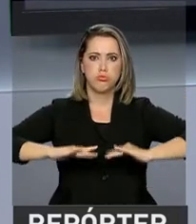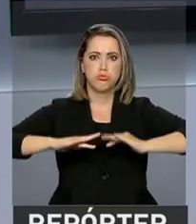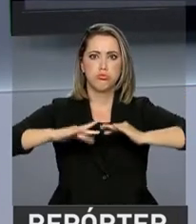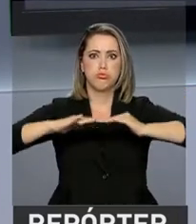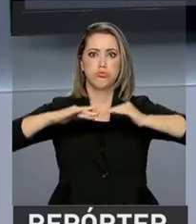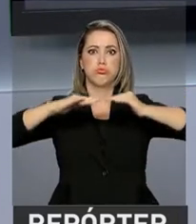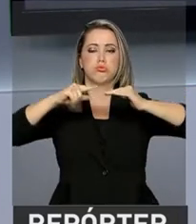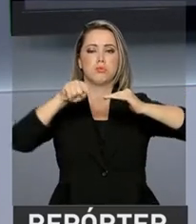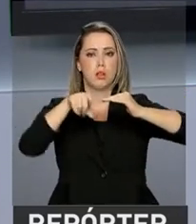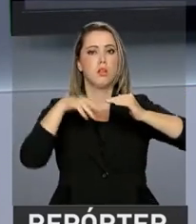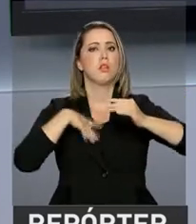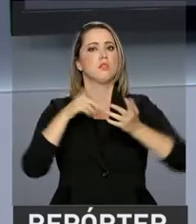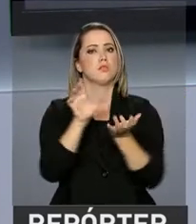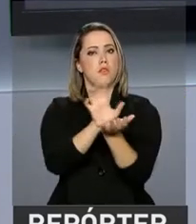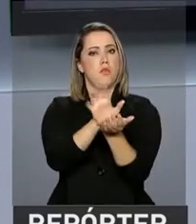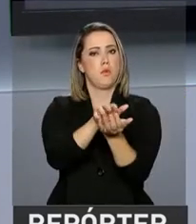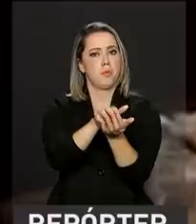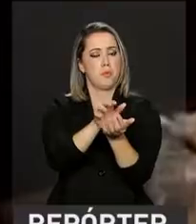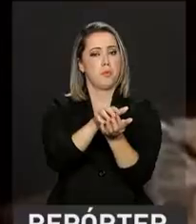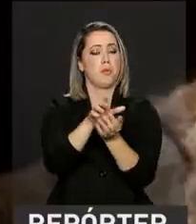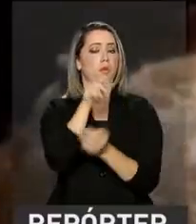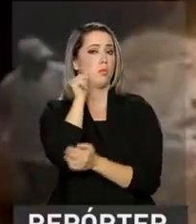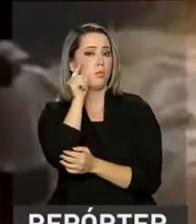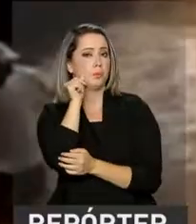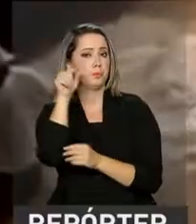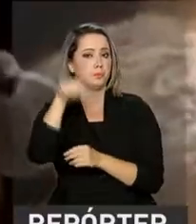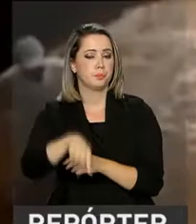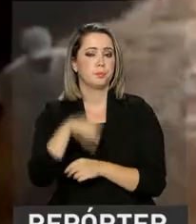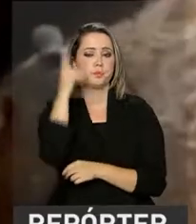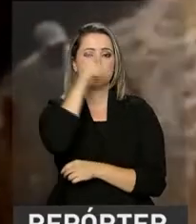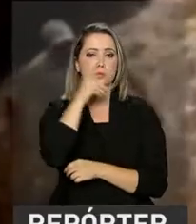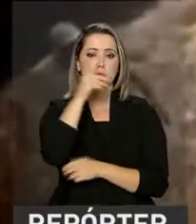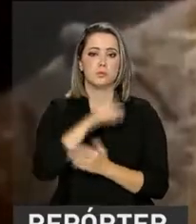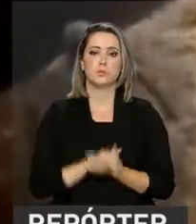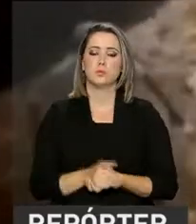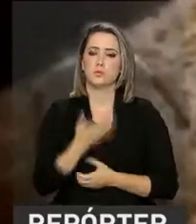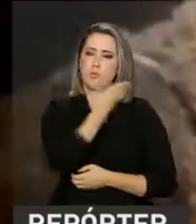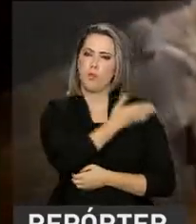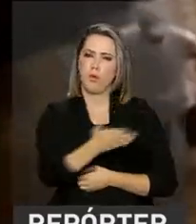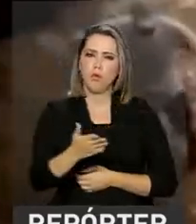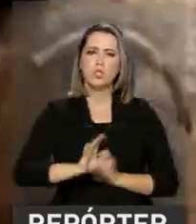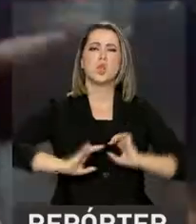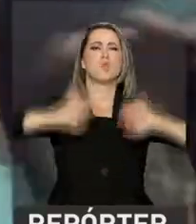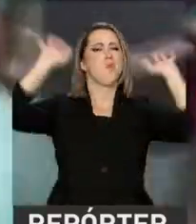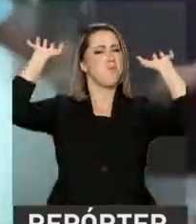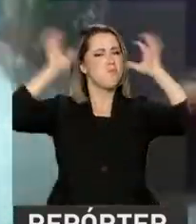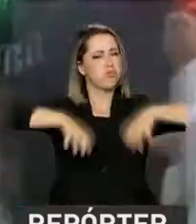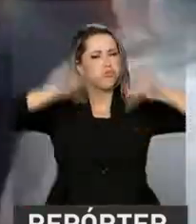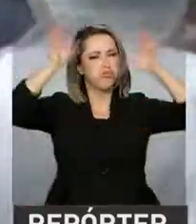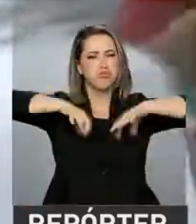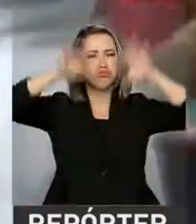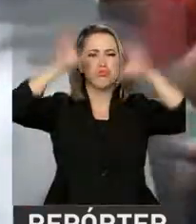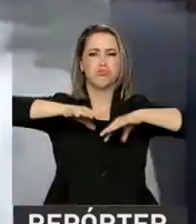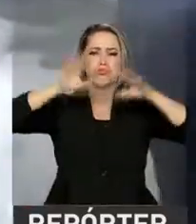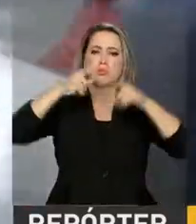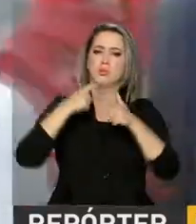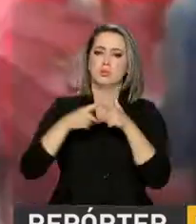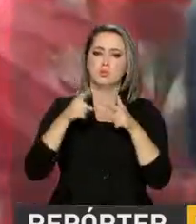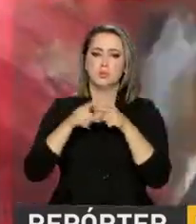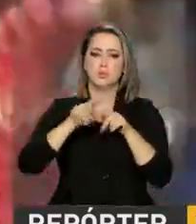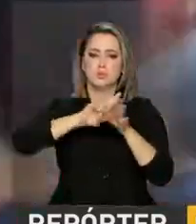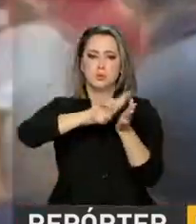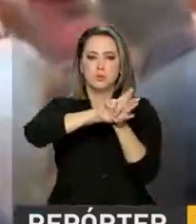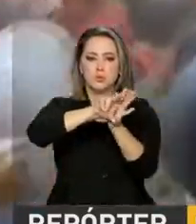neste domingo as fortes chuvas causaram danos e deixaram milhares de desabrigados